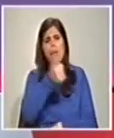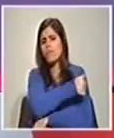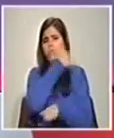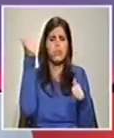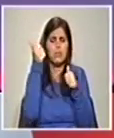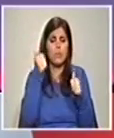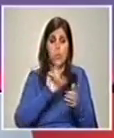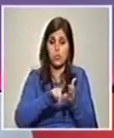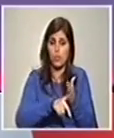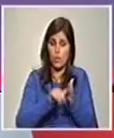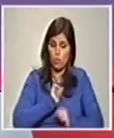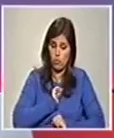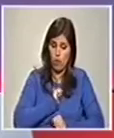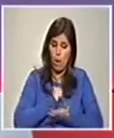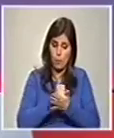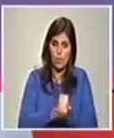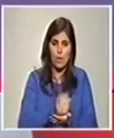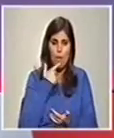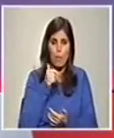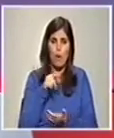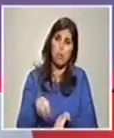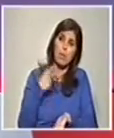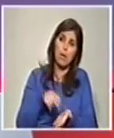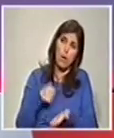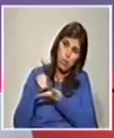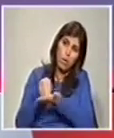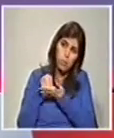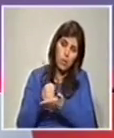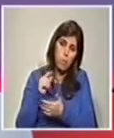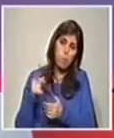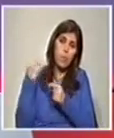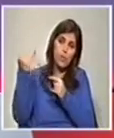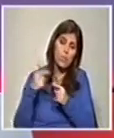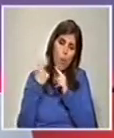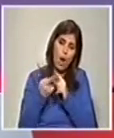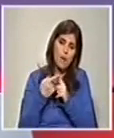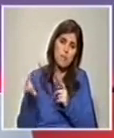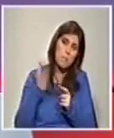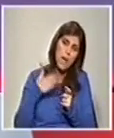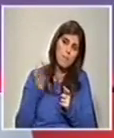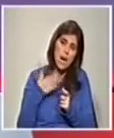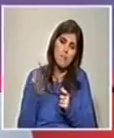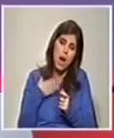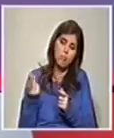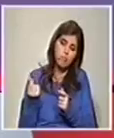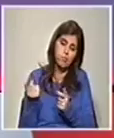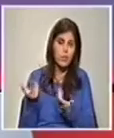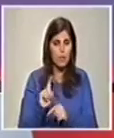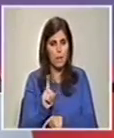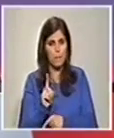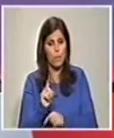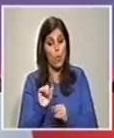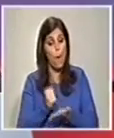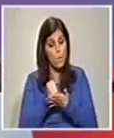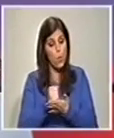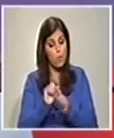que eu apoio não pode ficar viciado no meu apoio. Não pode esperar que para o ano venham mais 1.000 uhum. ou 10.000 uhum. ou 20.000 euros. O apoio é um arranque, não é? O